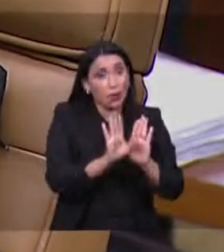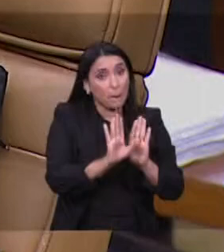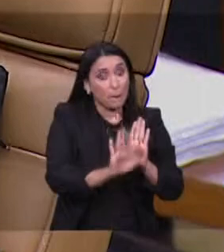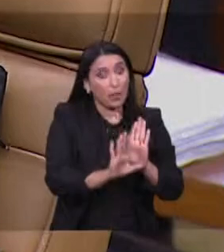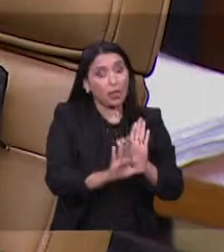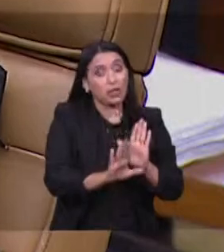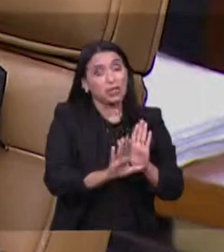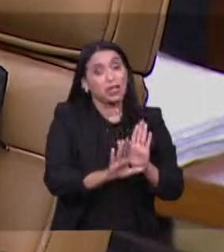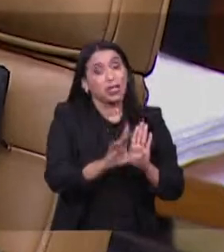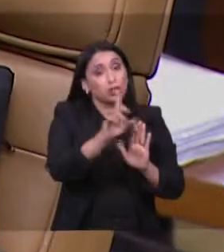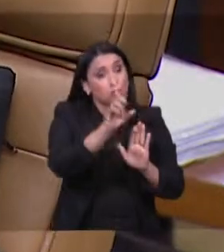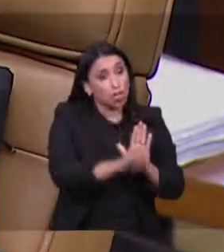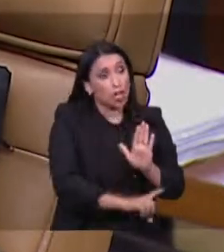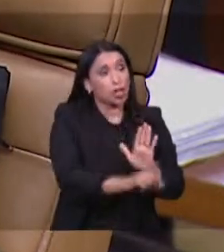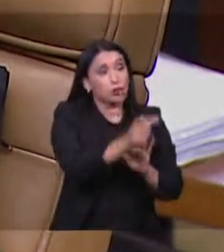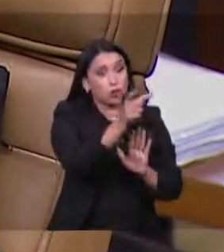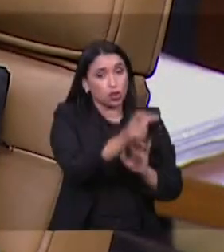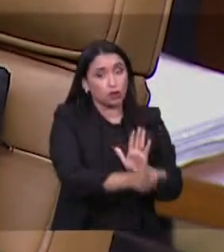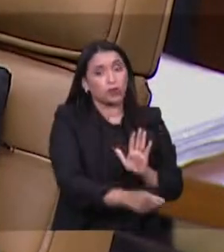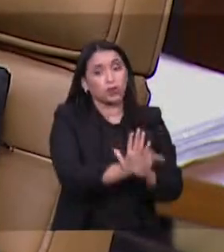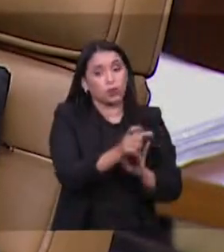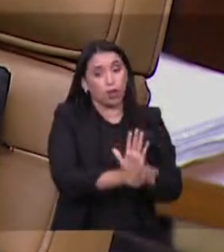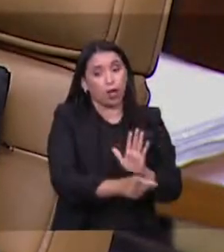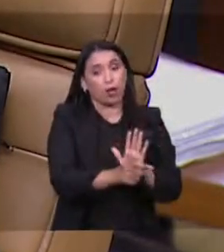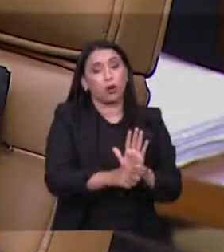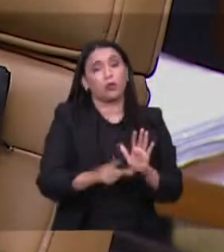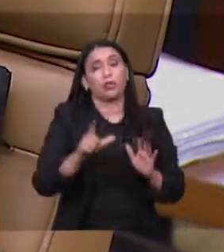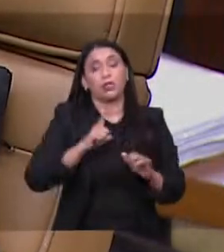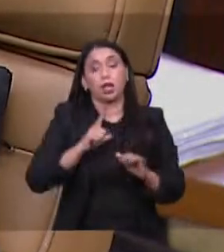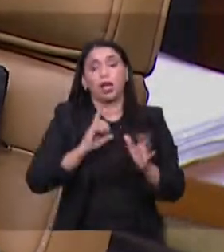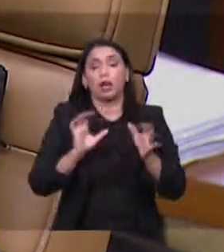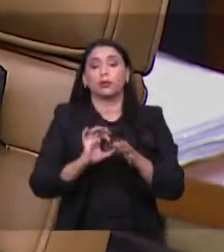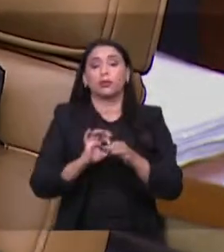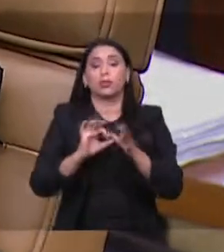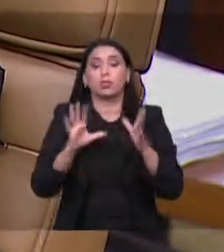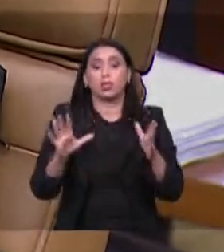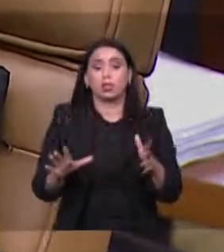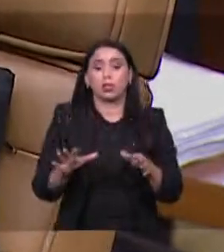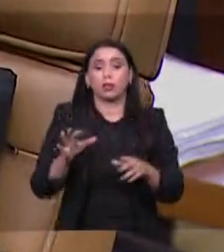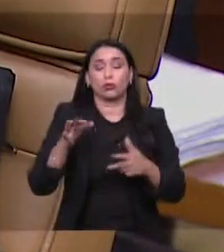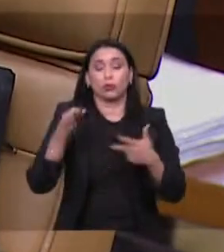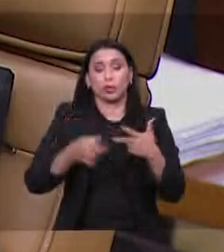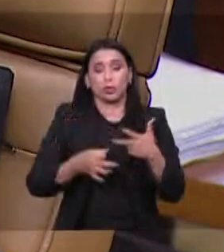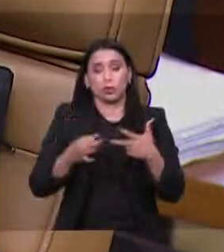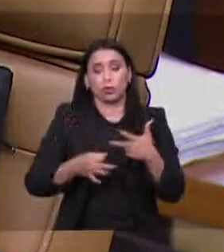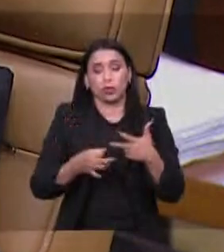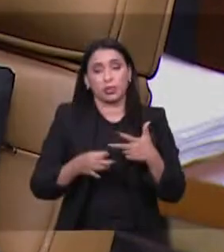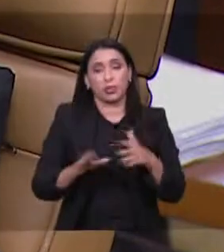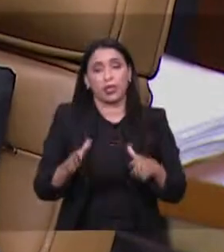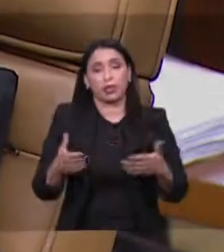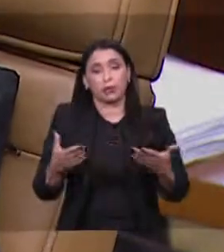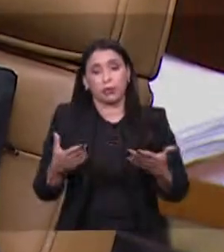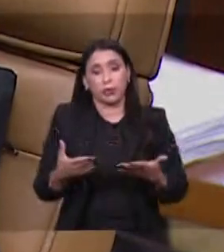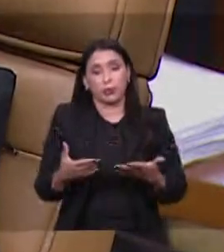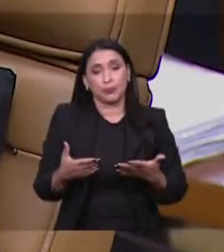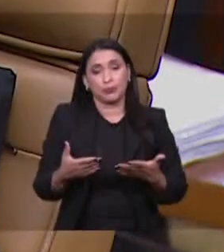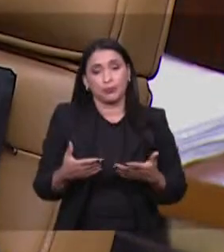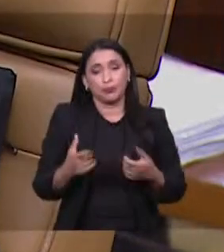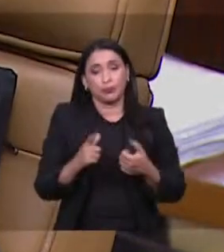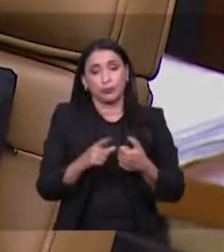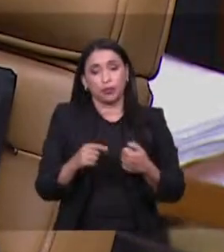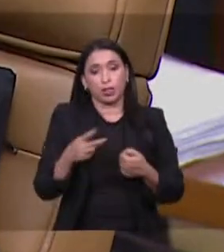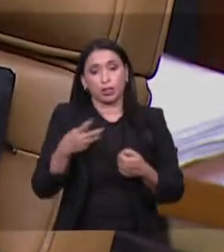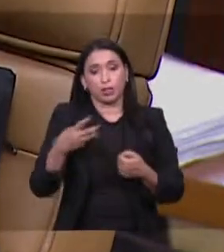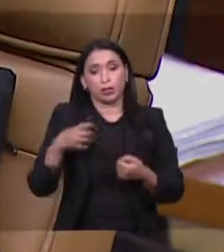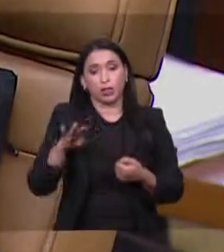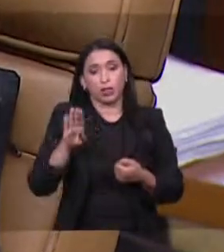direitos individuais cuja franquia tenha sido reservada à autorização prévia do Poder Judiciário. Então, aqui, no artigo